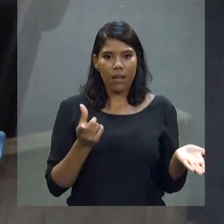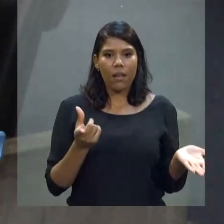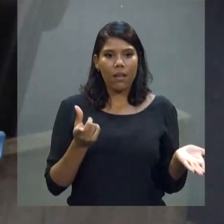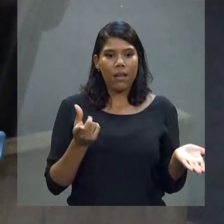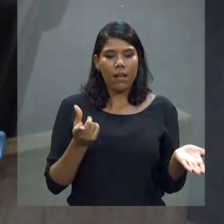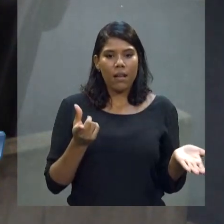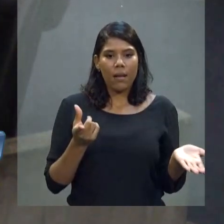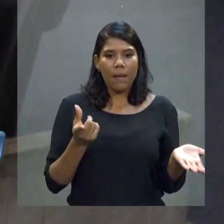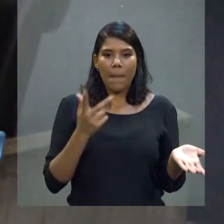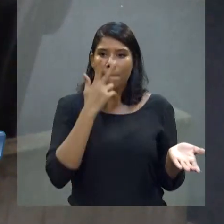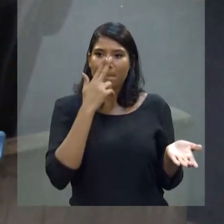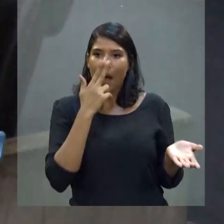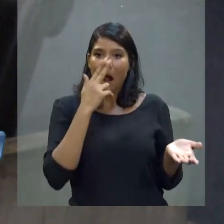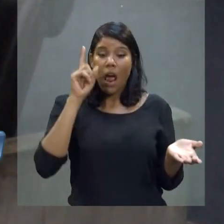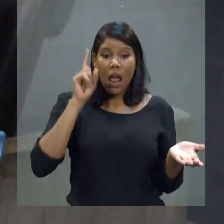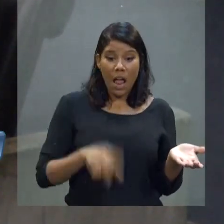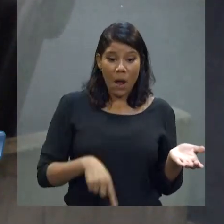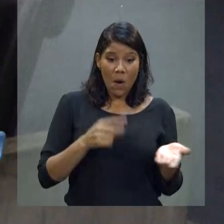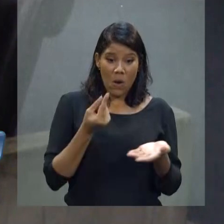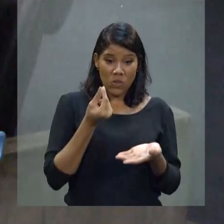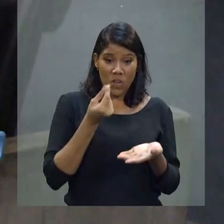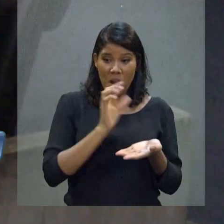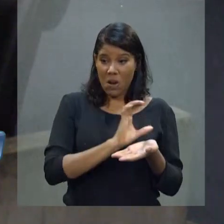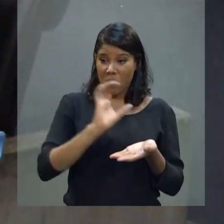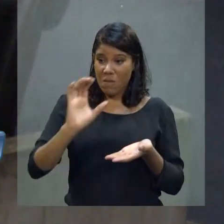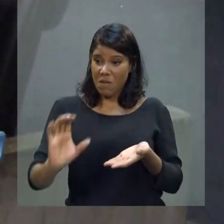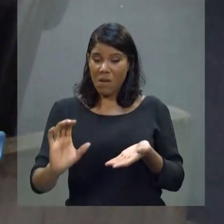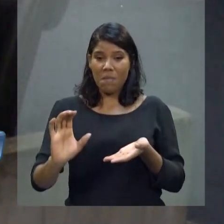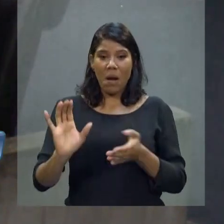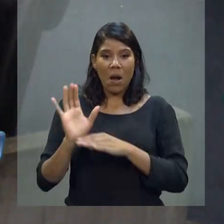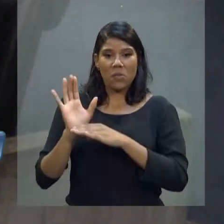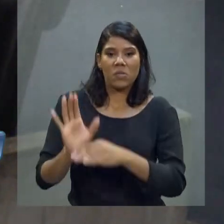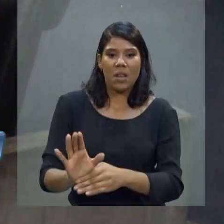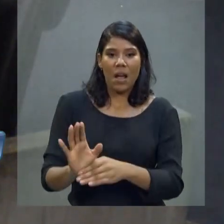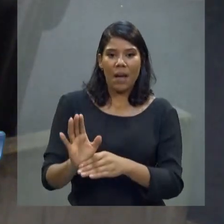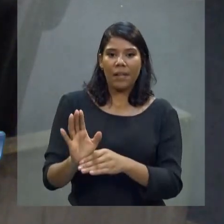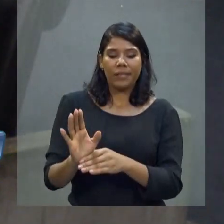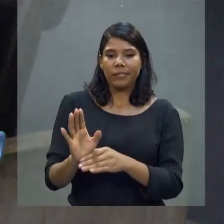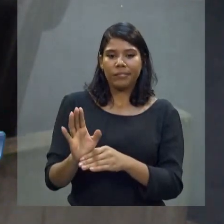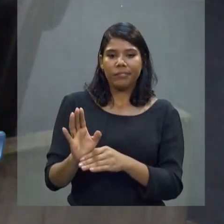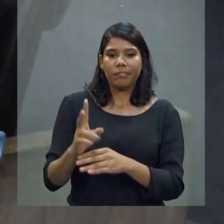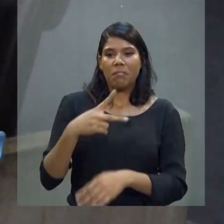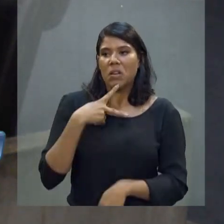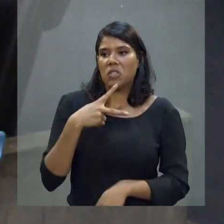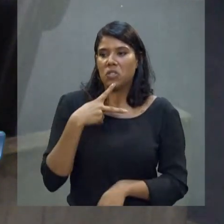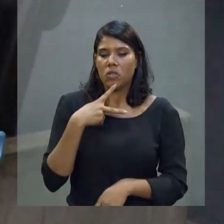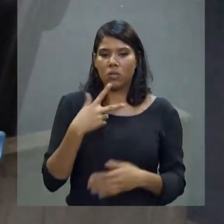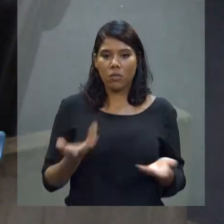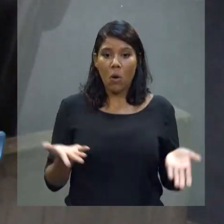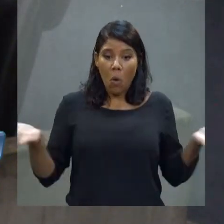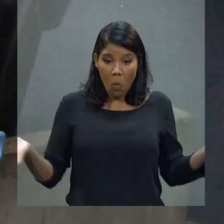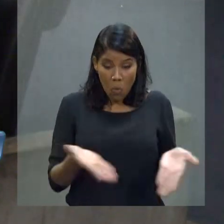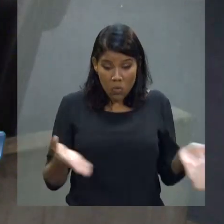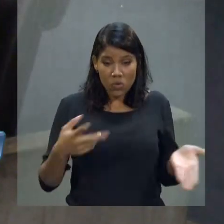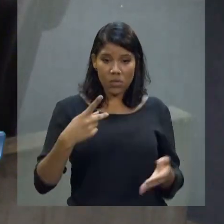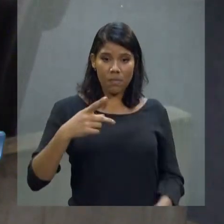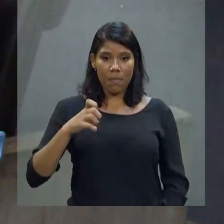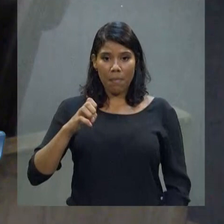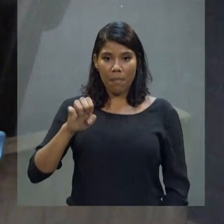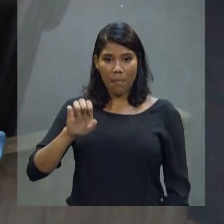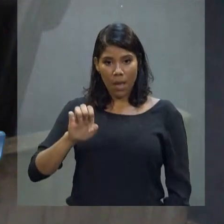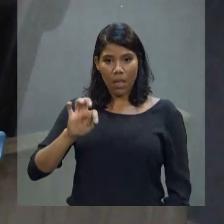e enriquecer pessoas. Hoje a Petrobras tem uma administração competente. Nós